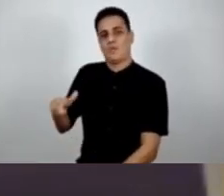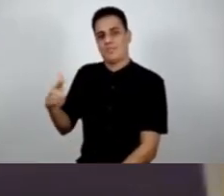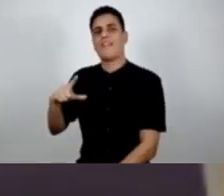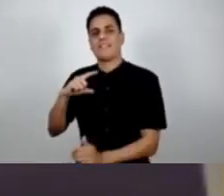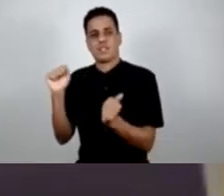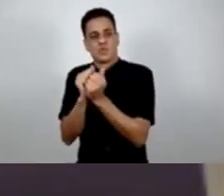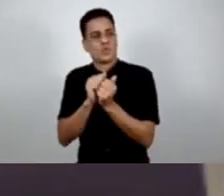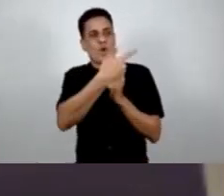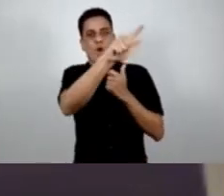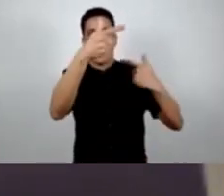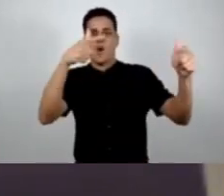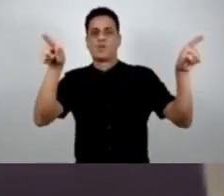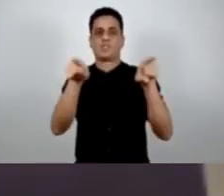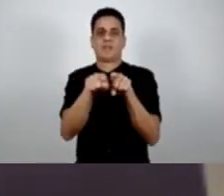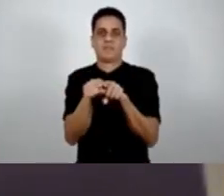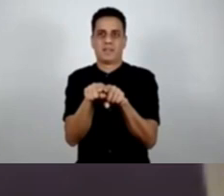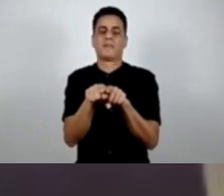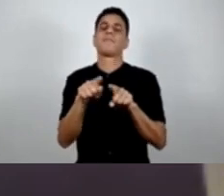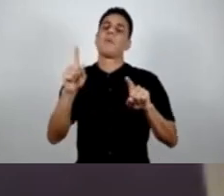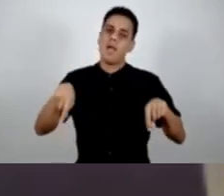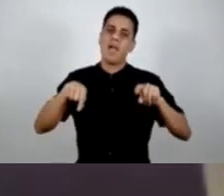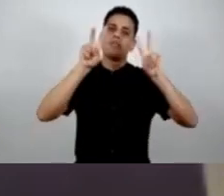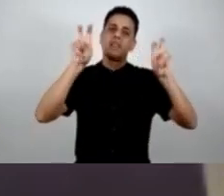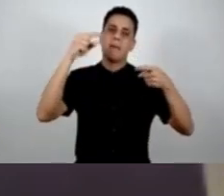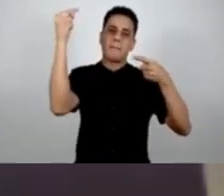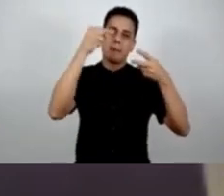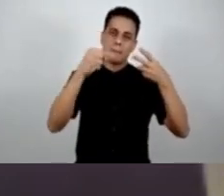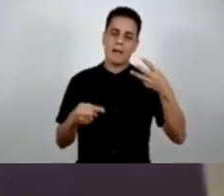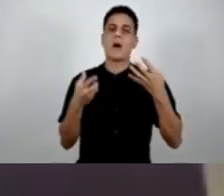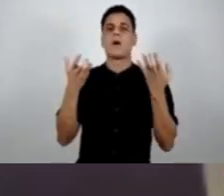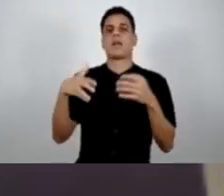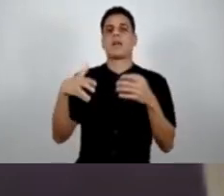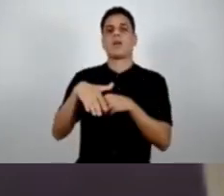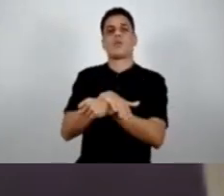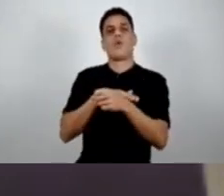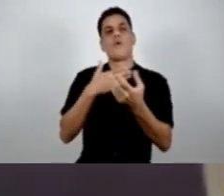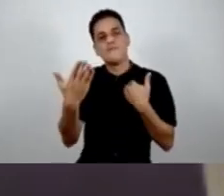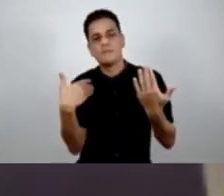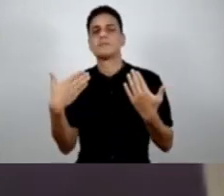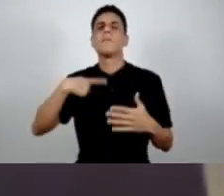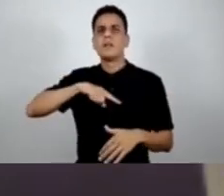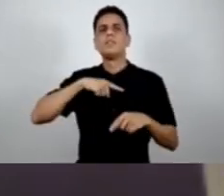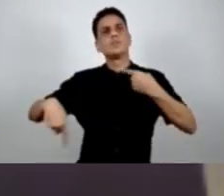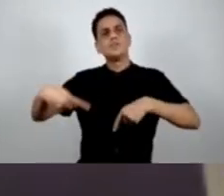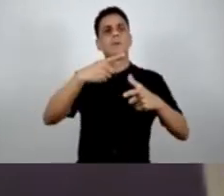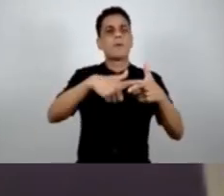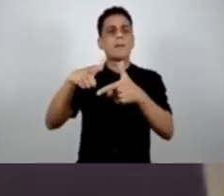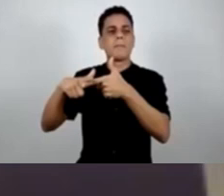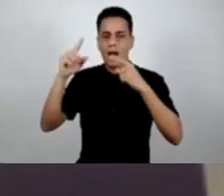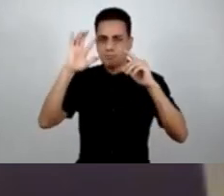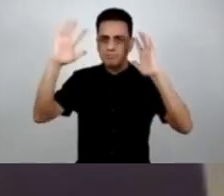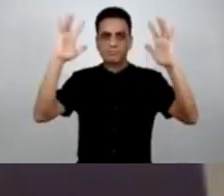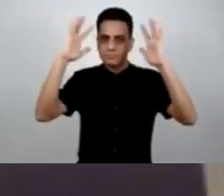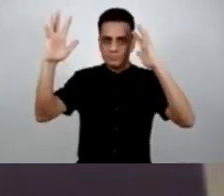principais que eu queria comunicar na fala para problematizar ideias de imagem, para dizer que quando nós